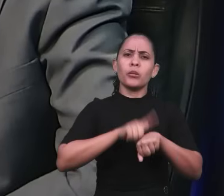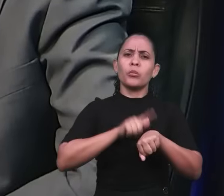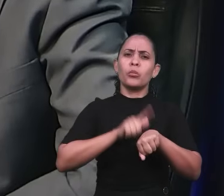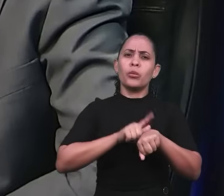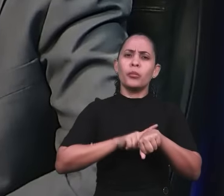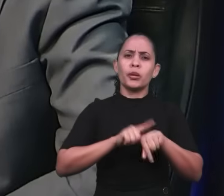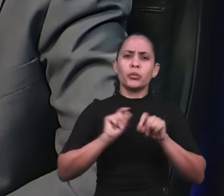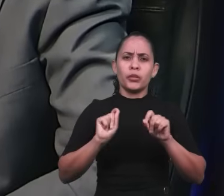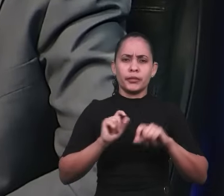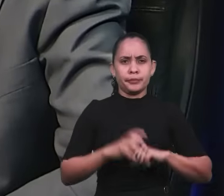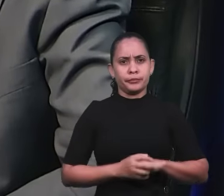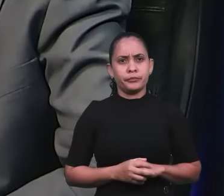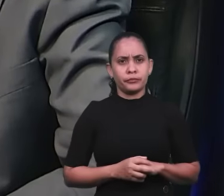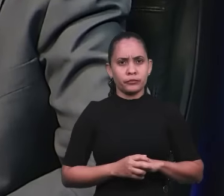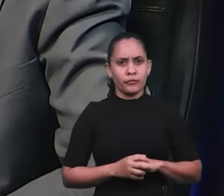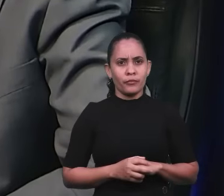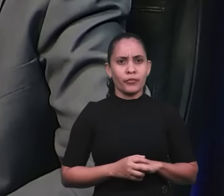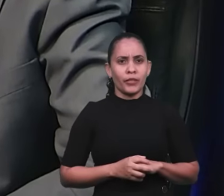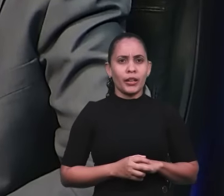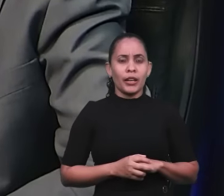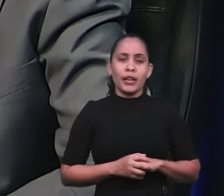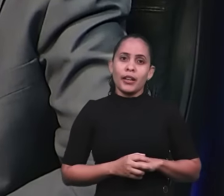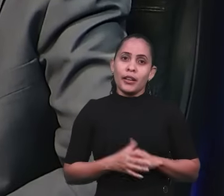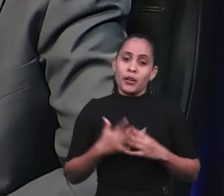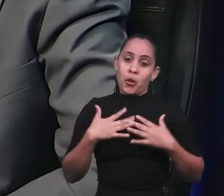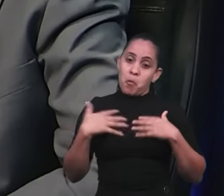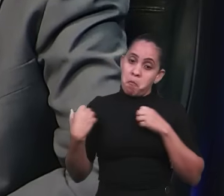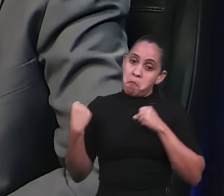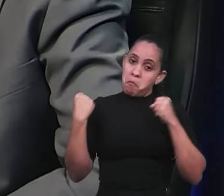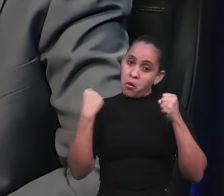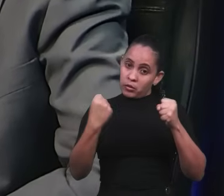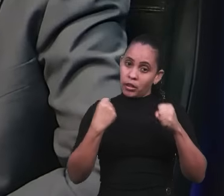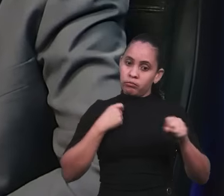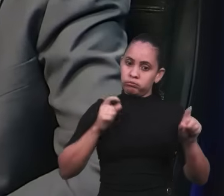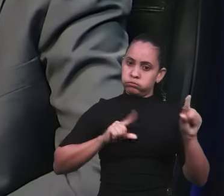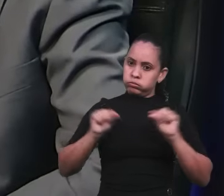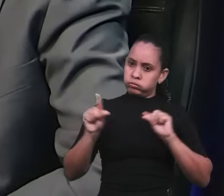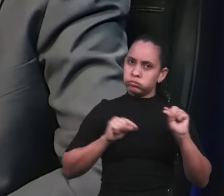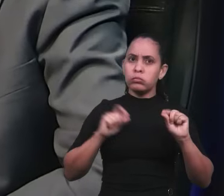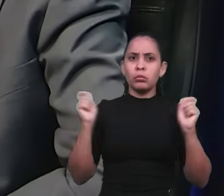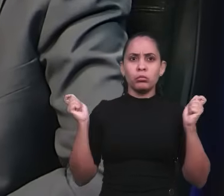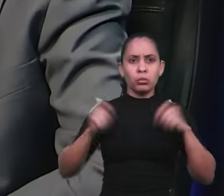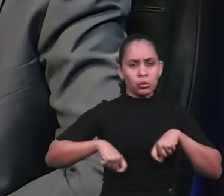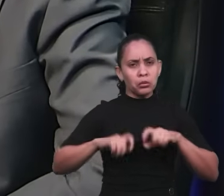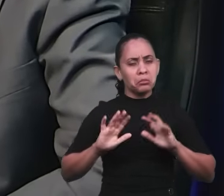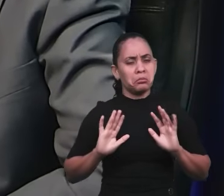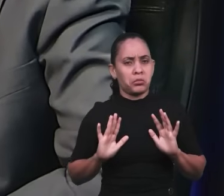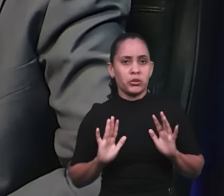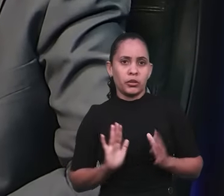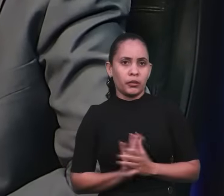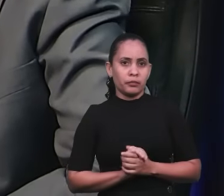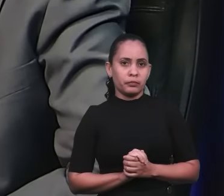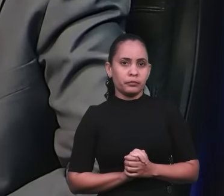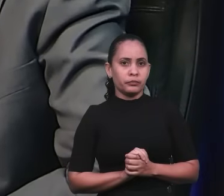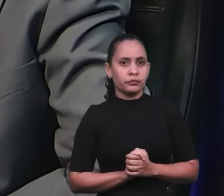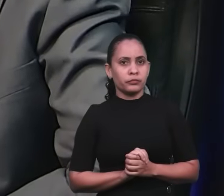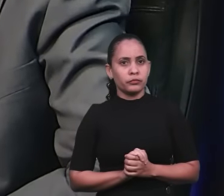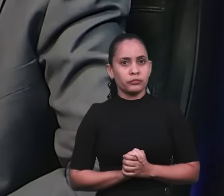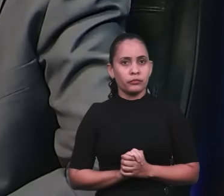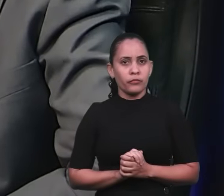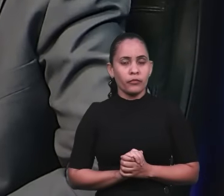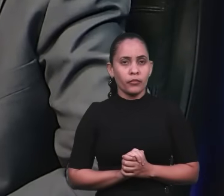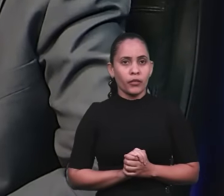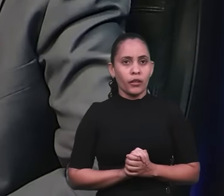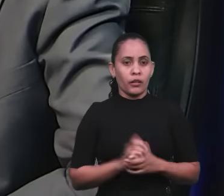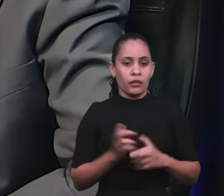momento, como ele tinha até poder de decisão na família, né? Porque o patriarca,